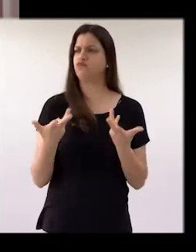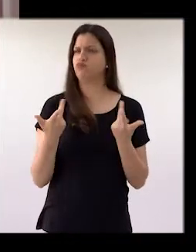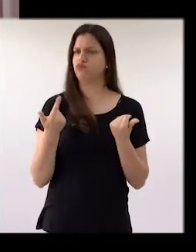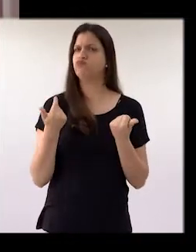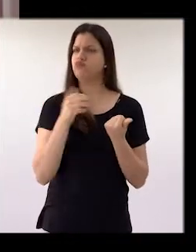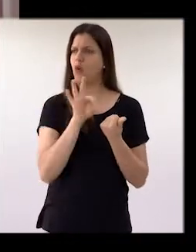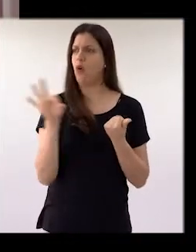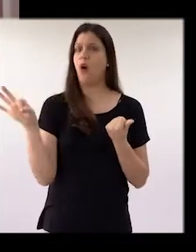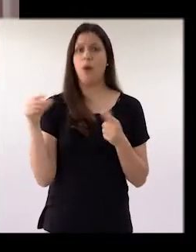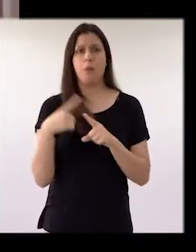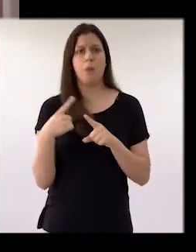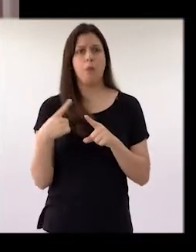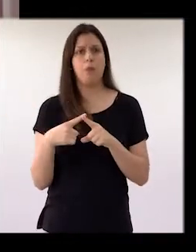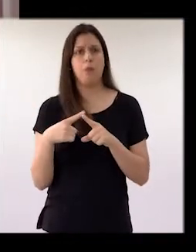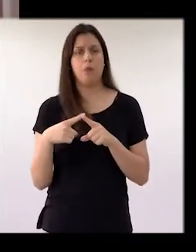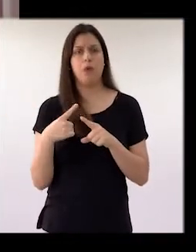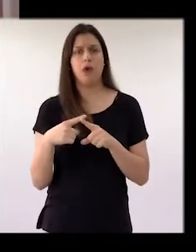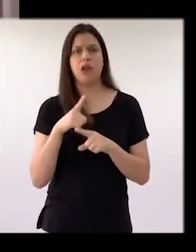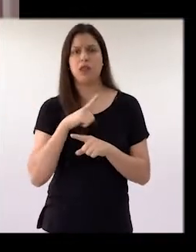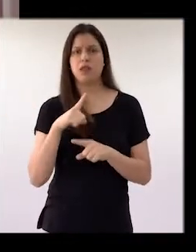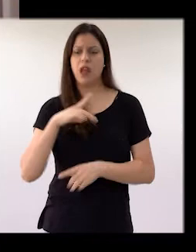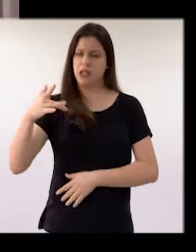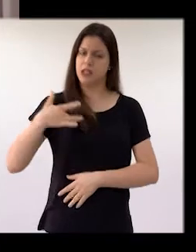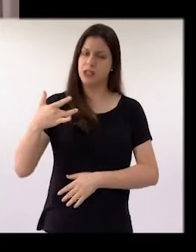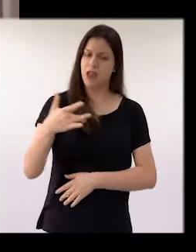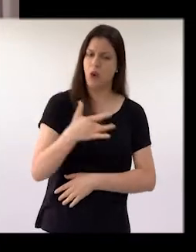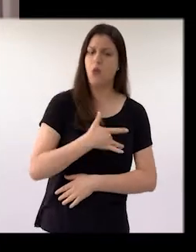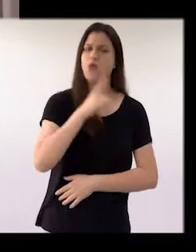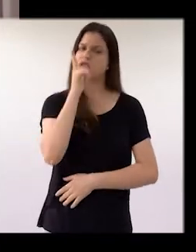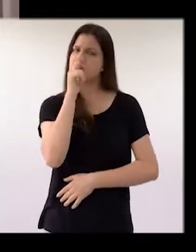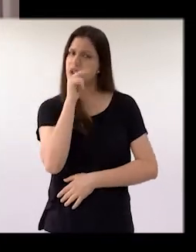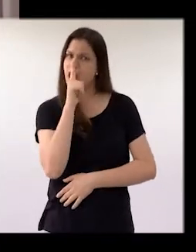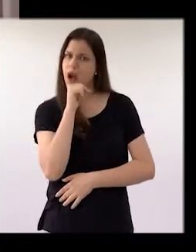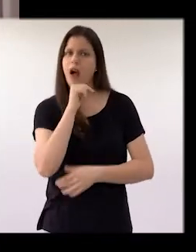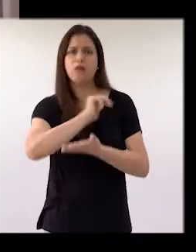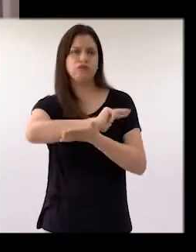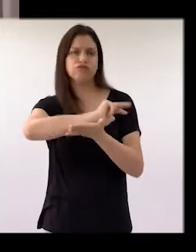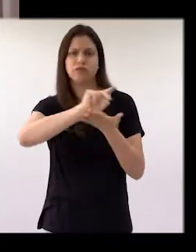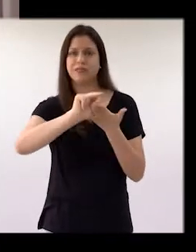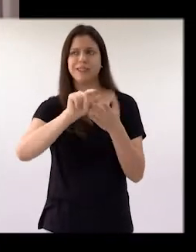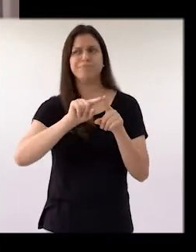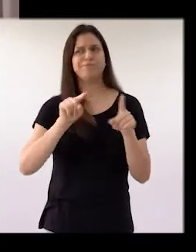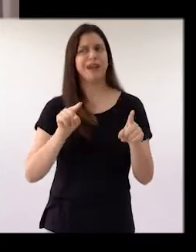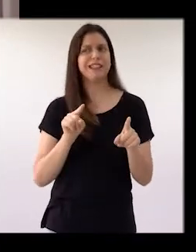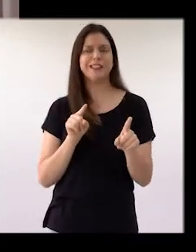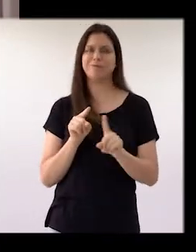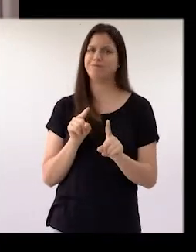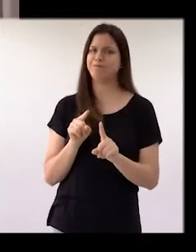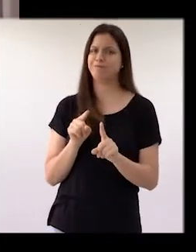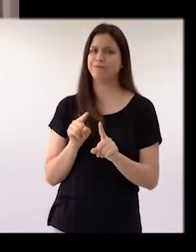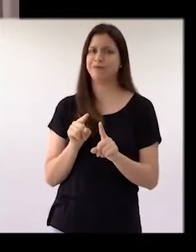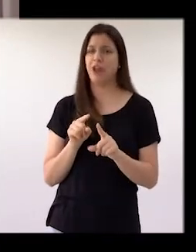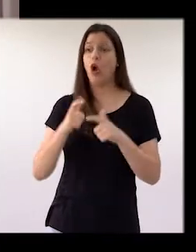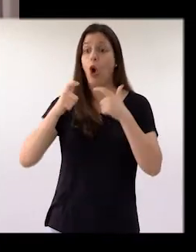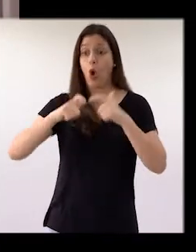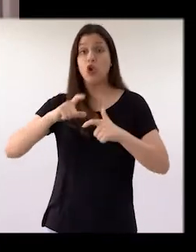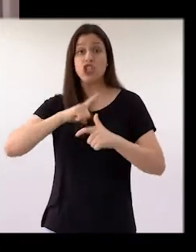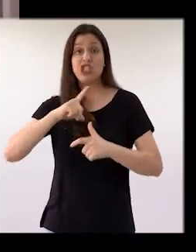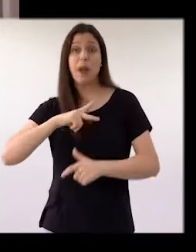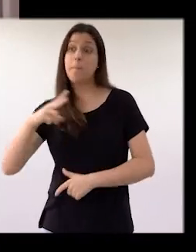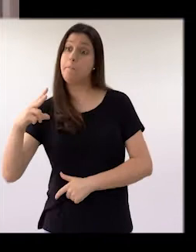das coisas ligadas à saúde, à questão de água, essas coisas todas. E a gente percebeu que não é bem assim. Onde tem